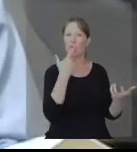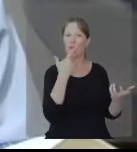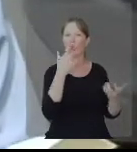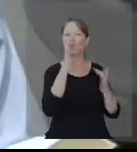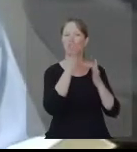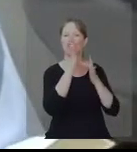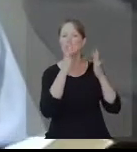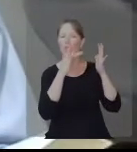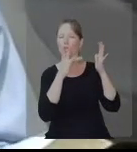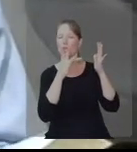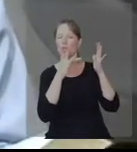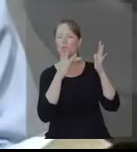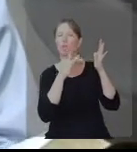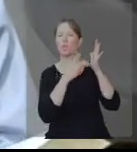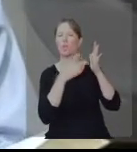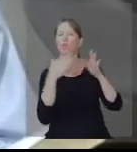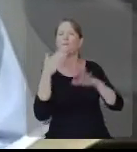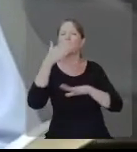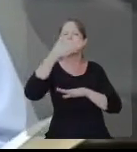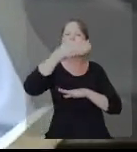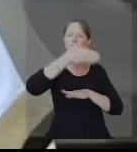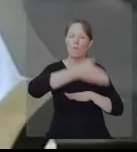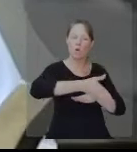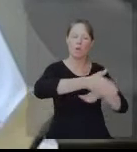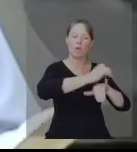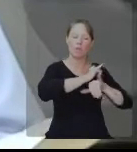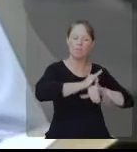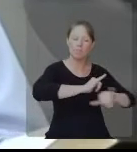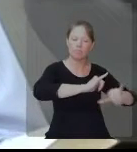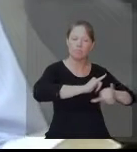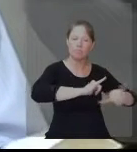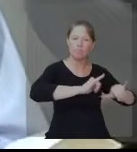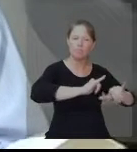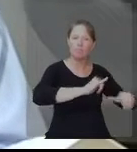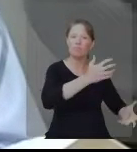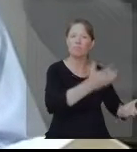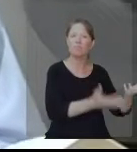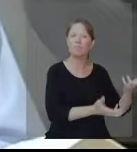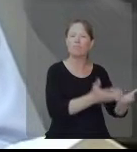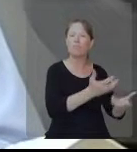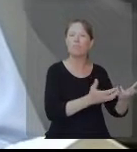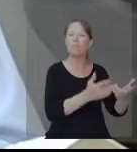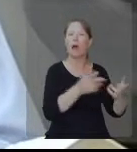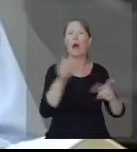e pregou aos espíritos em prisão, há quem